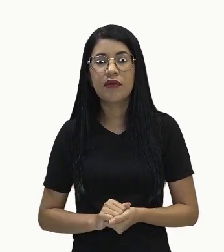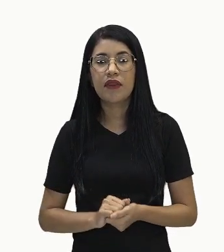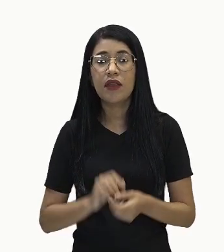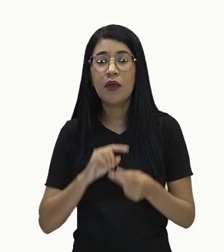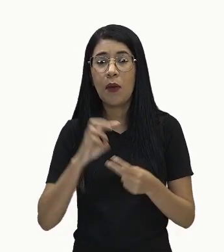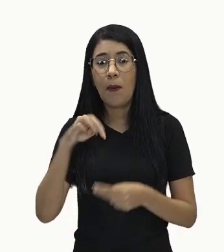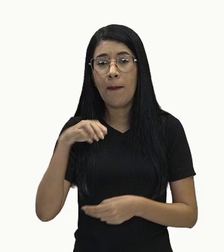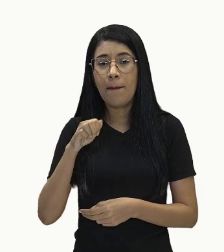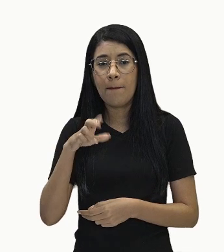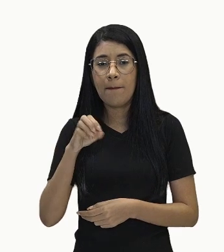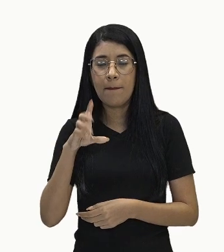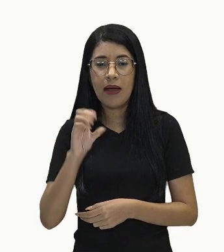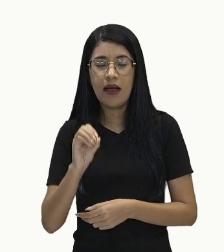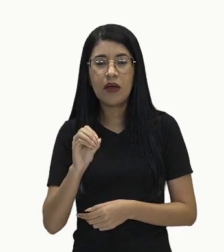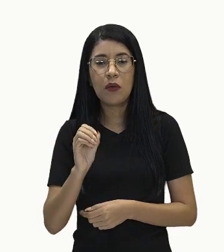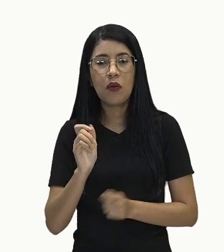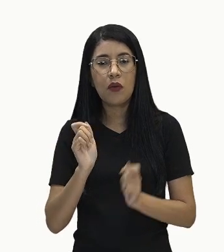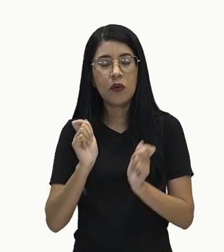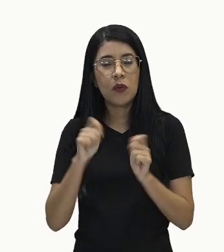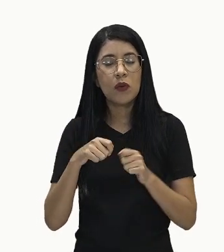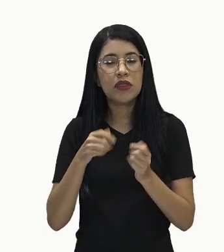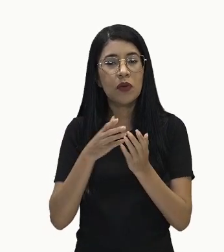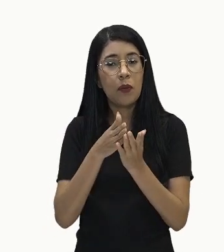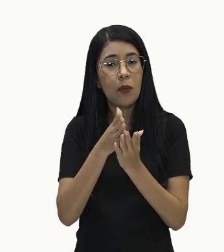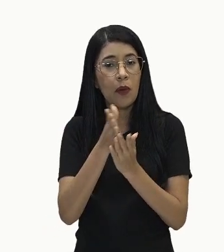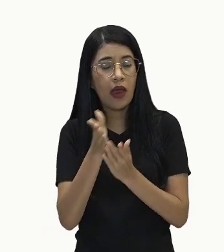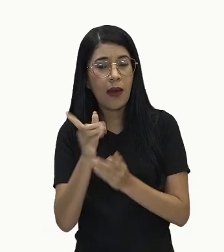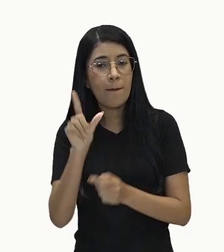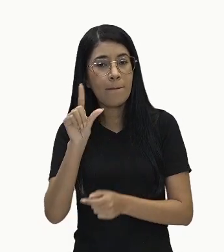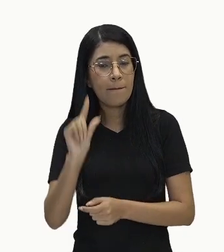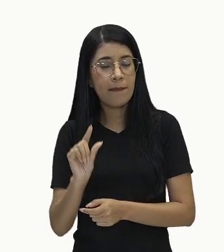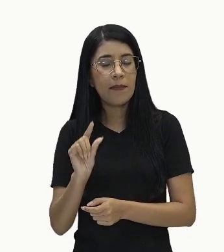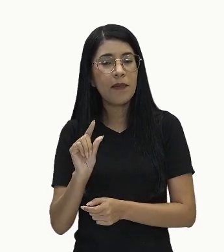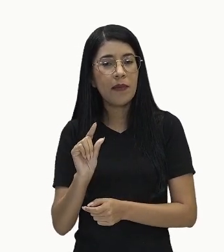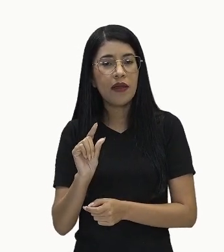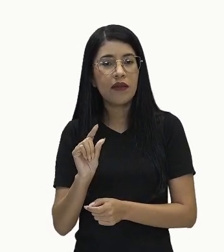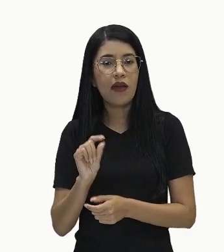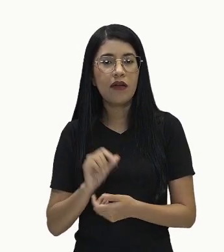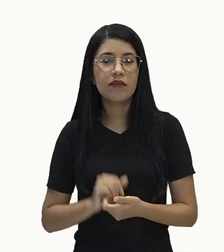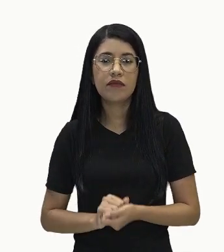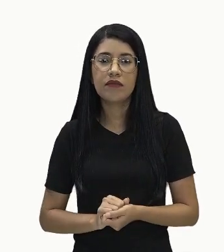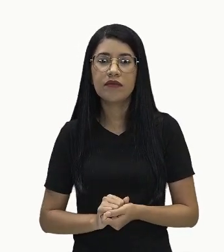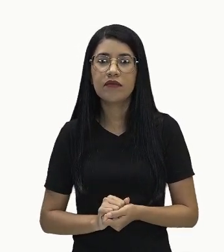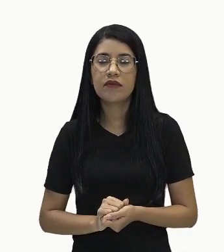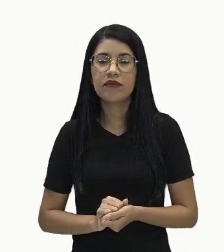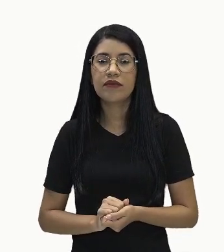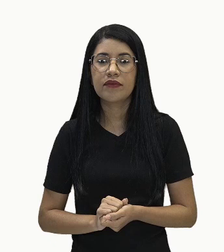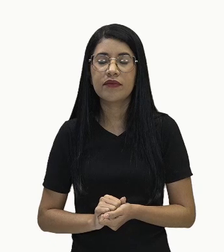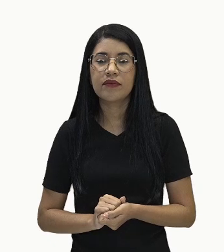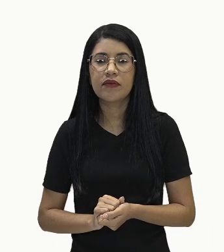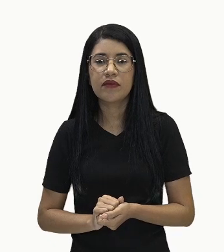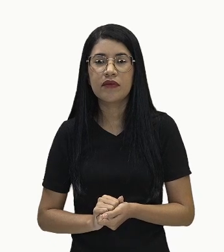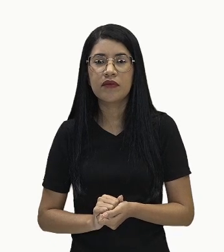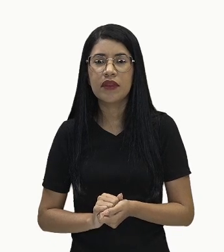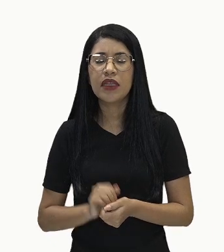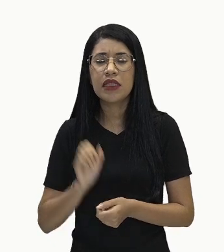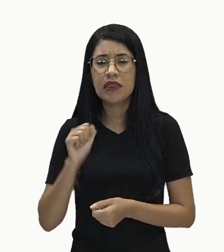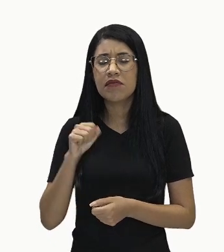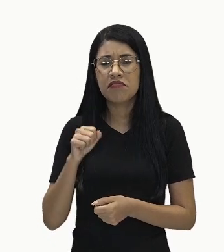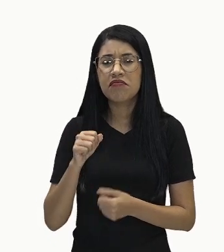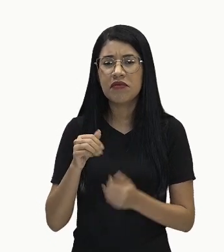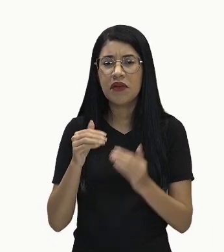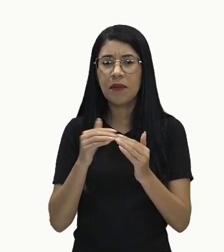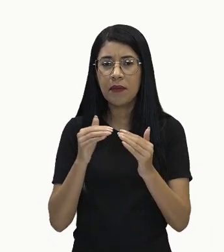não indicam regularidade. Estou dizendo, Marco, porque obteve menor desvio padrão.